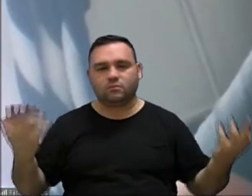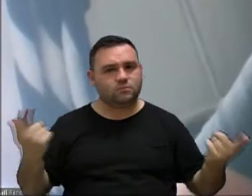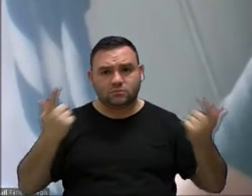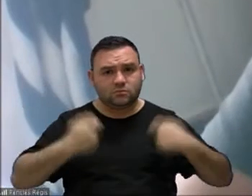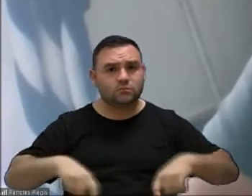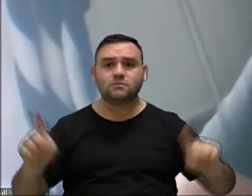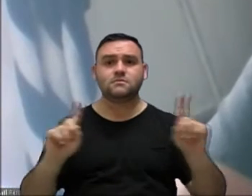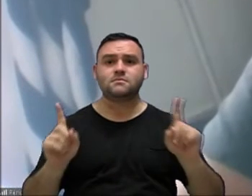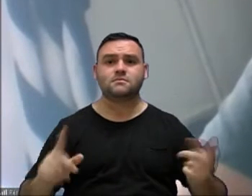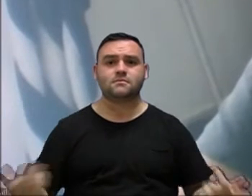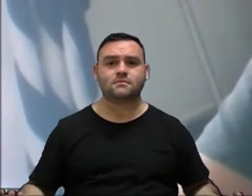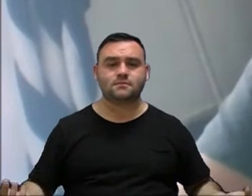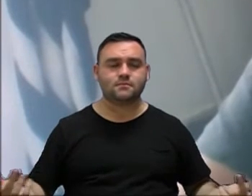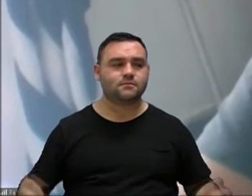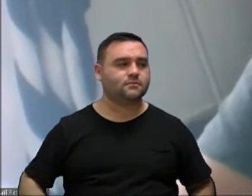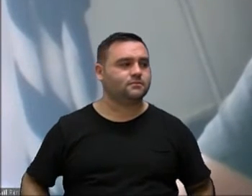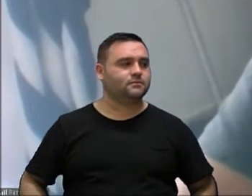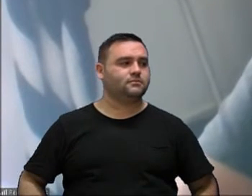aí não precisa disso